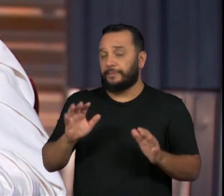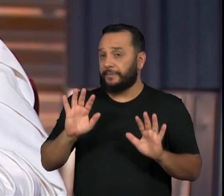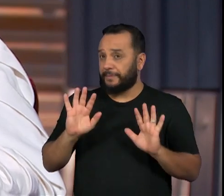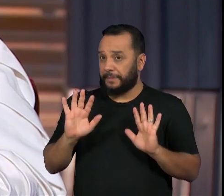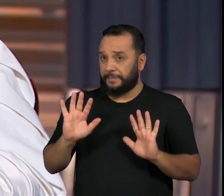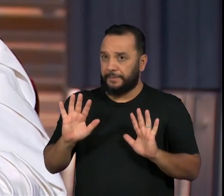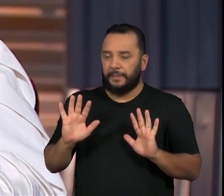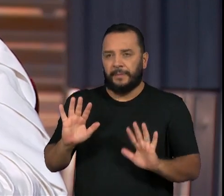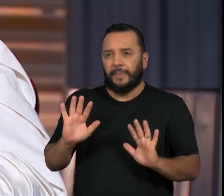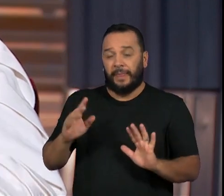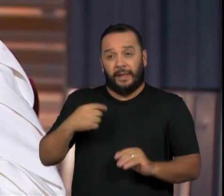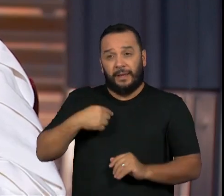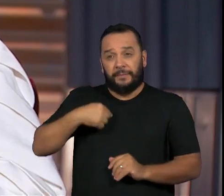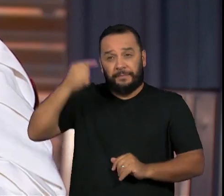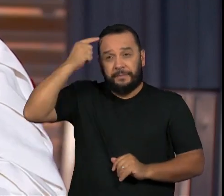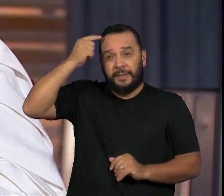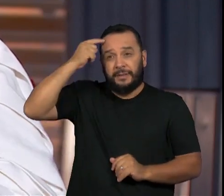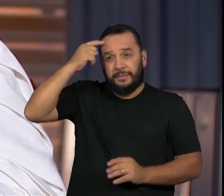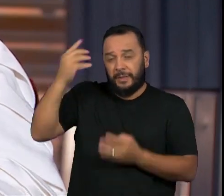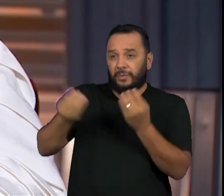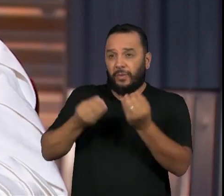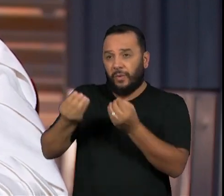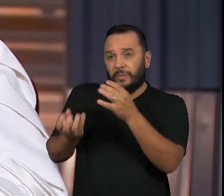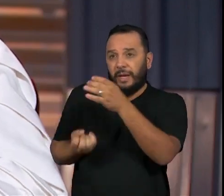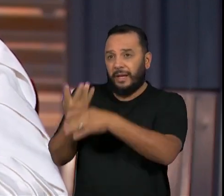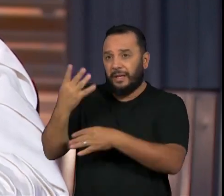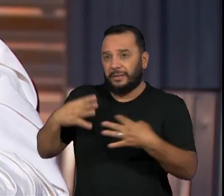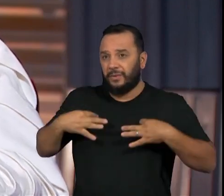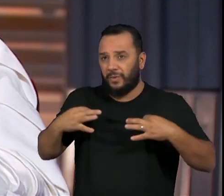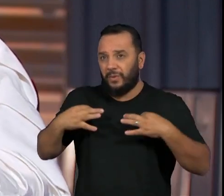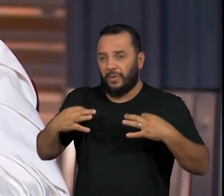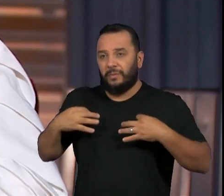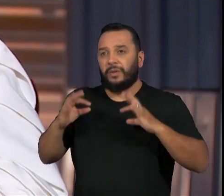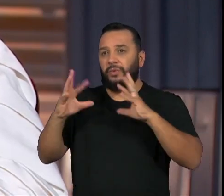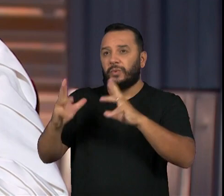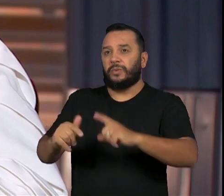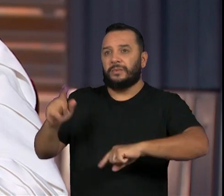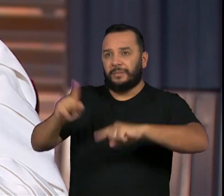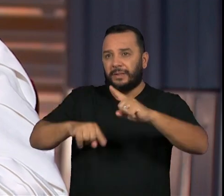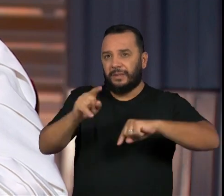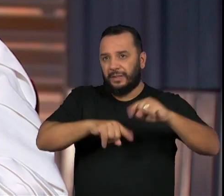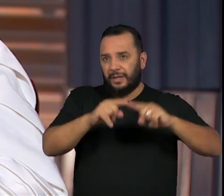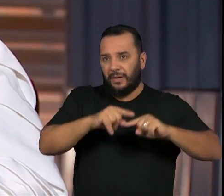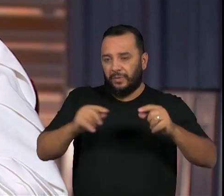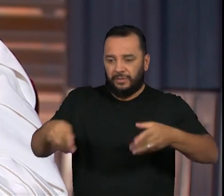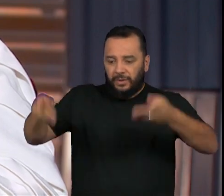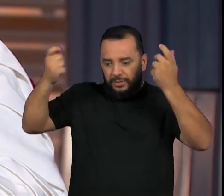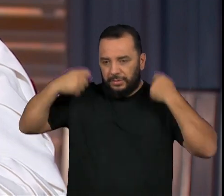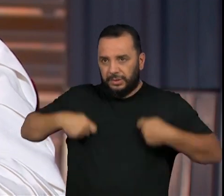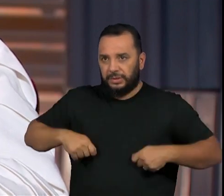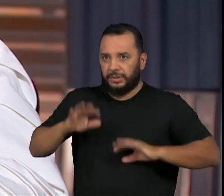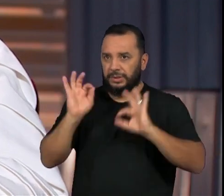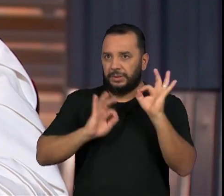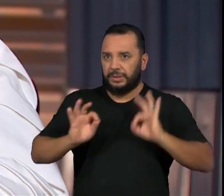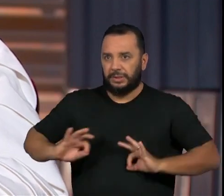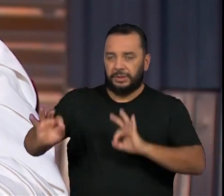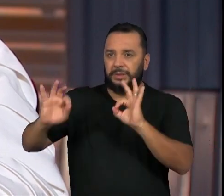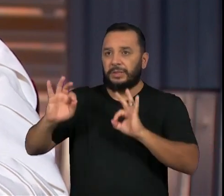provocar um pensamento sobre a produção das roupas, né, e todos os objetos vestíveis que a gente possa produzir de